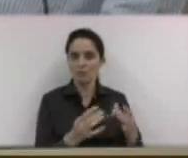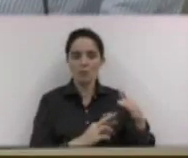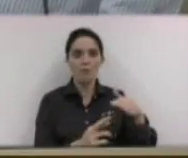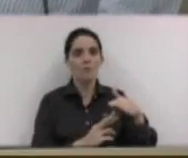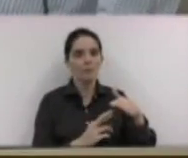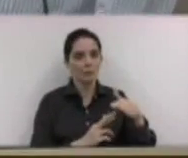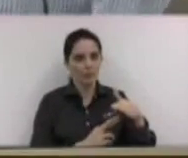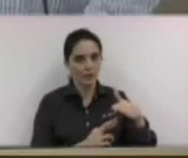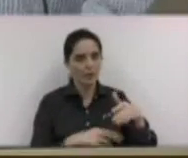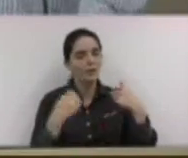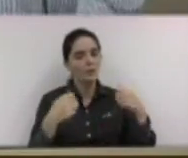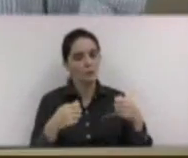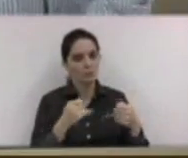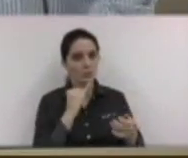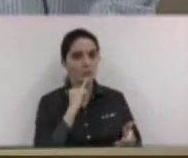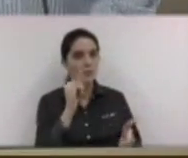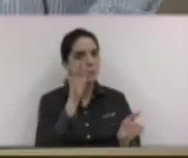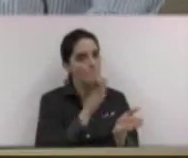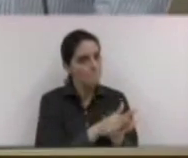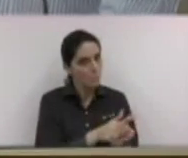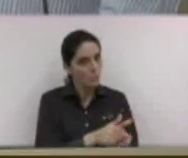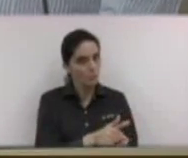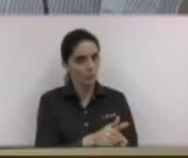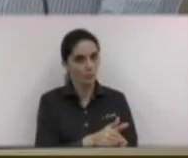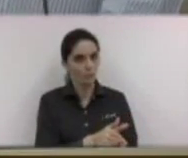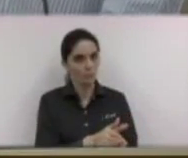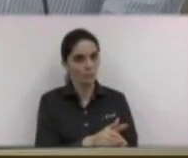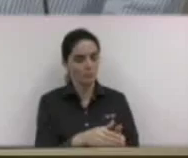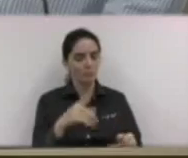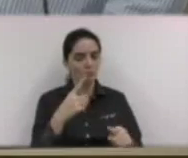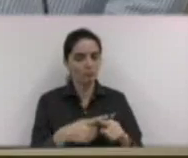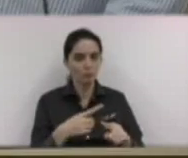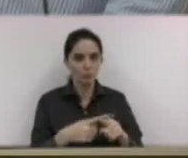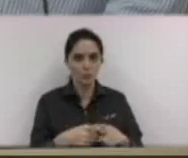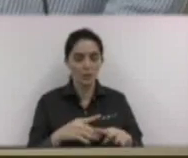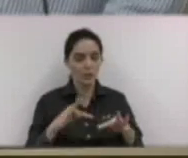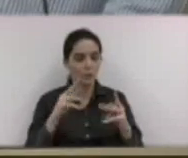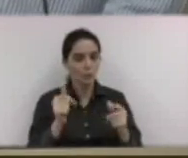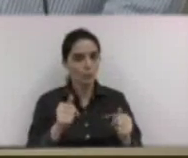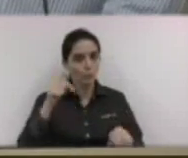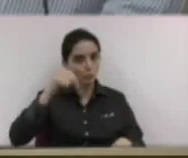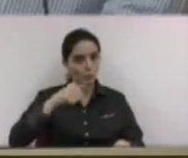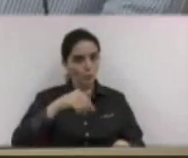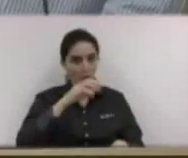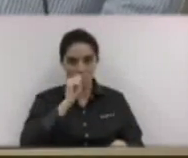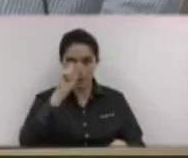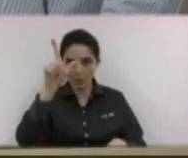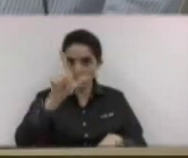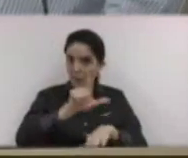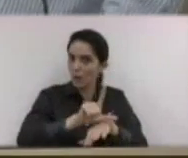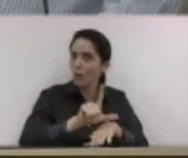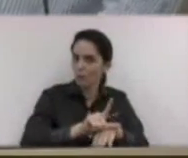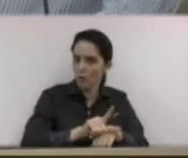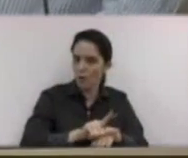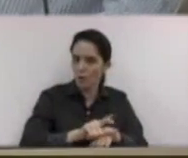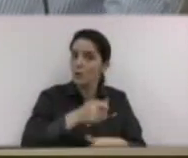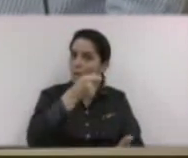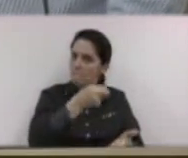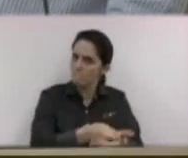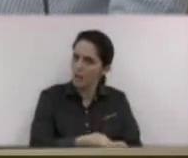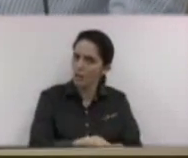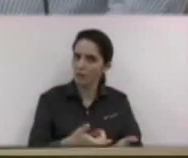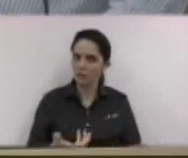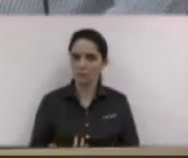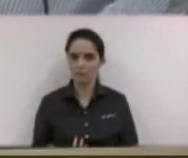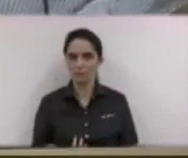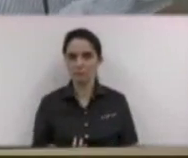pague-se o imposto que os comerciantes são obrigados a pagar, obrigados. Nós não temos querer ou